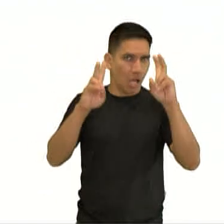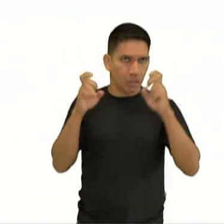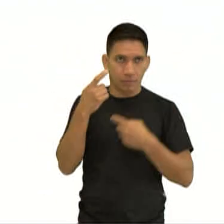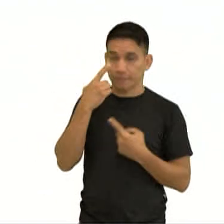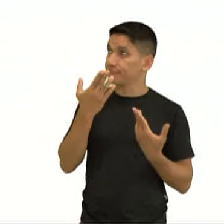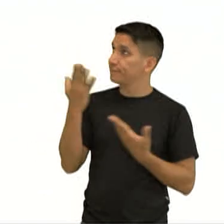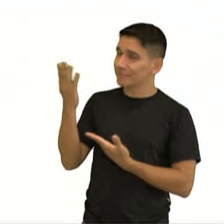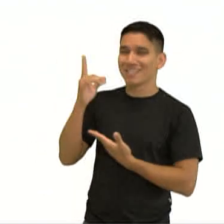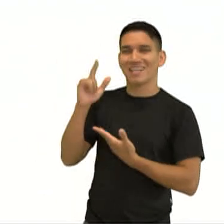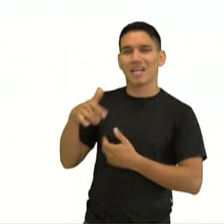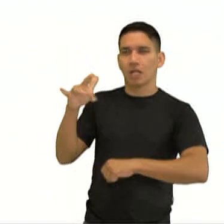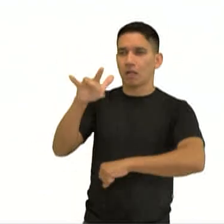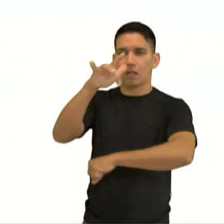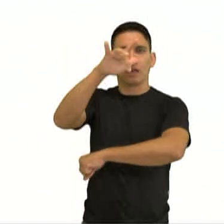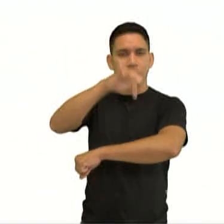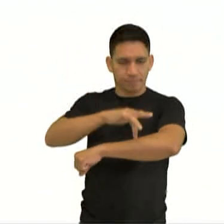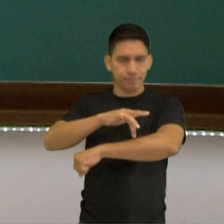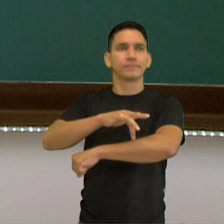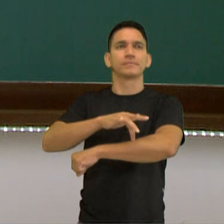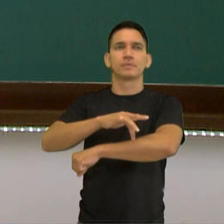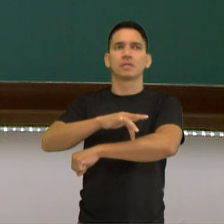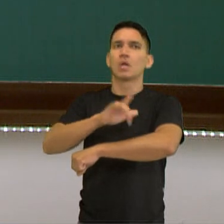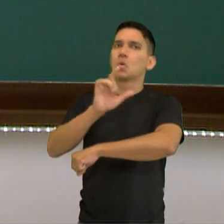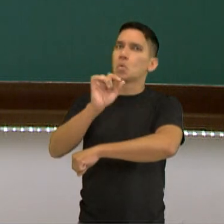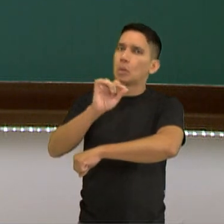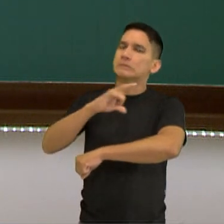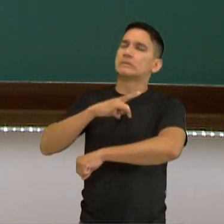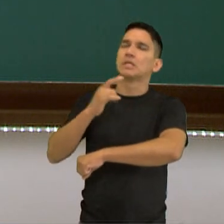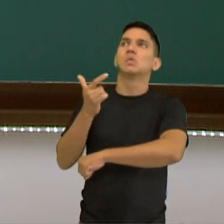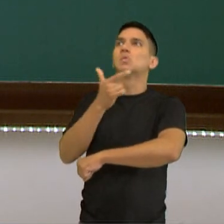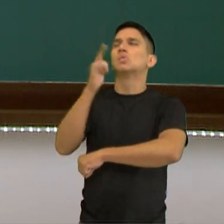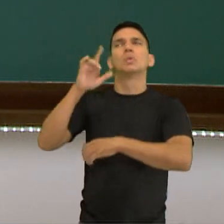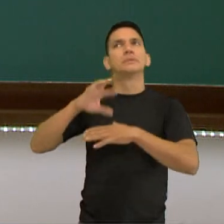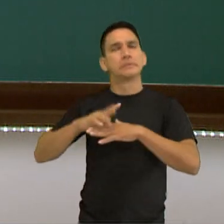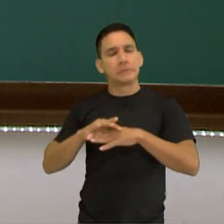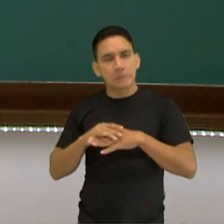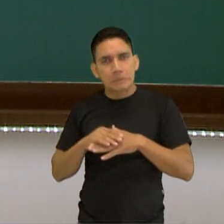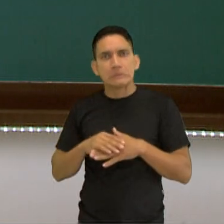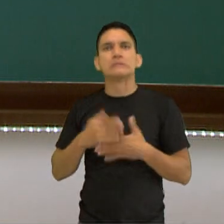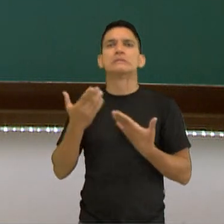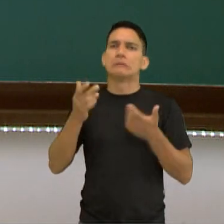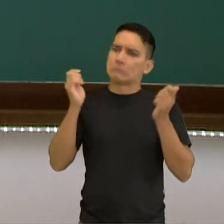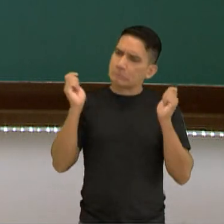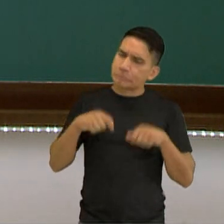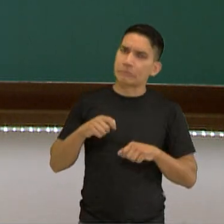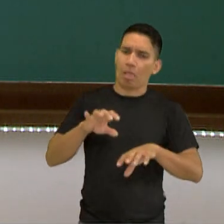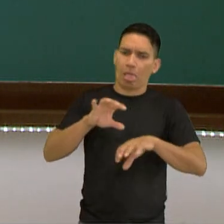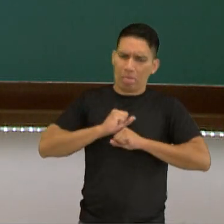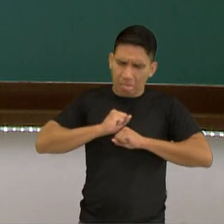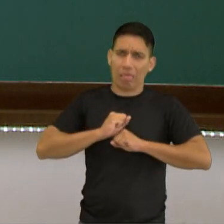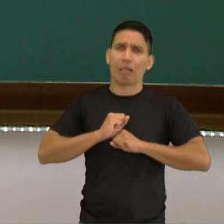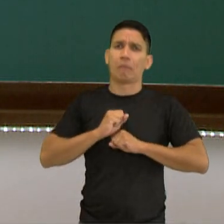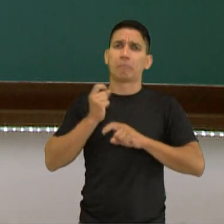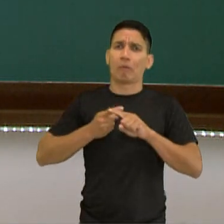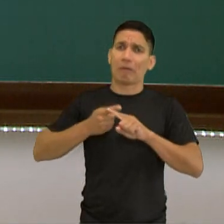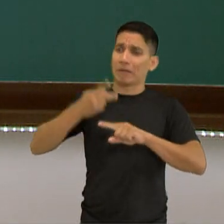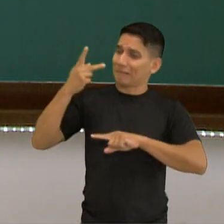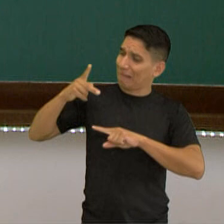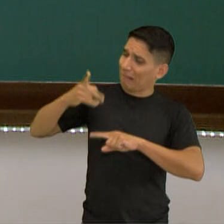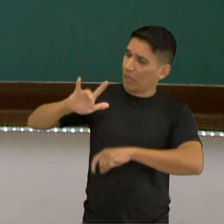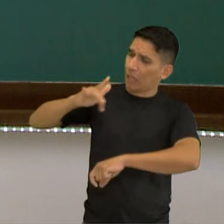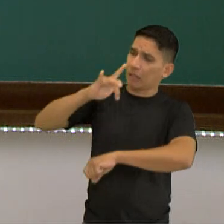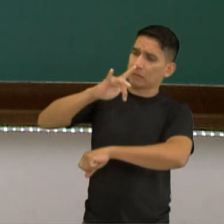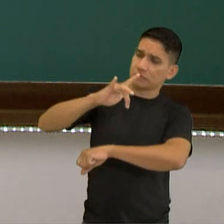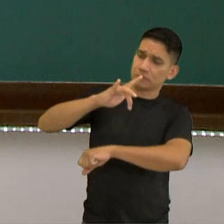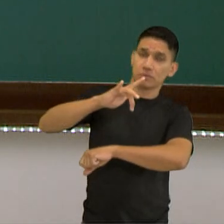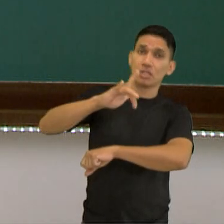desse mosquito, o Aedes aegypti, tem mais uma doença que pode ser transmitida através da picada dele. Nós já